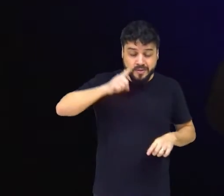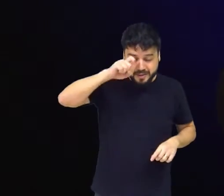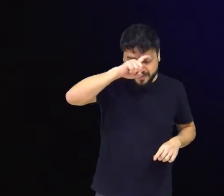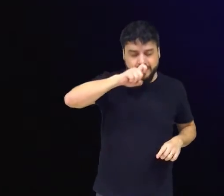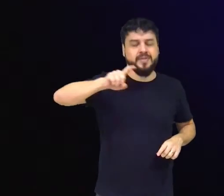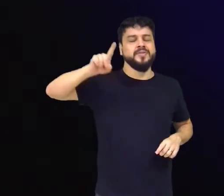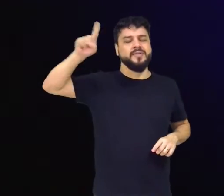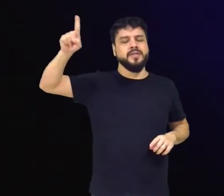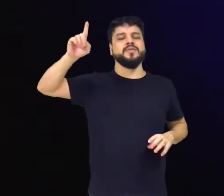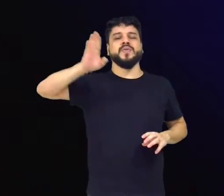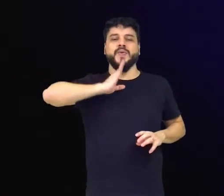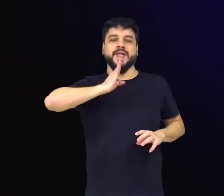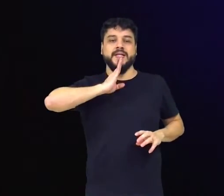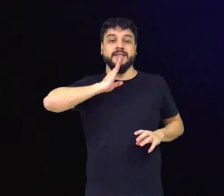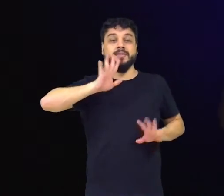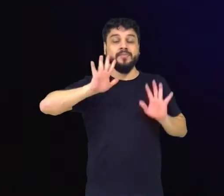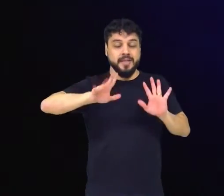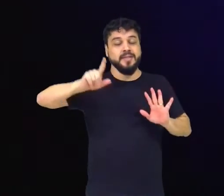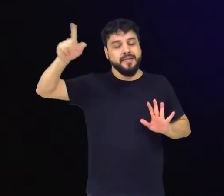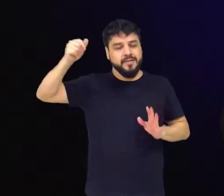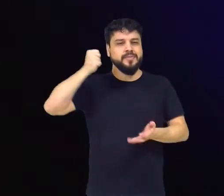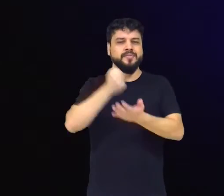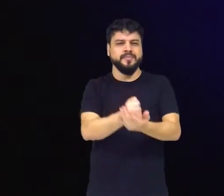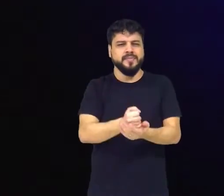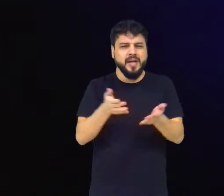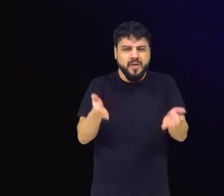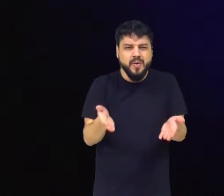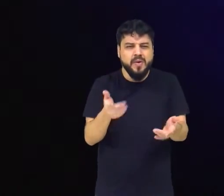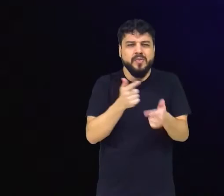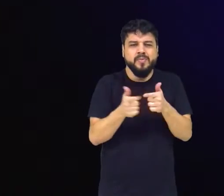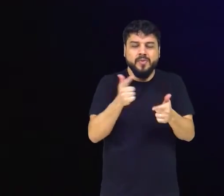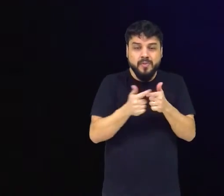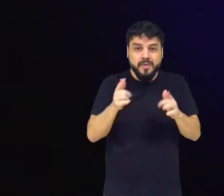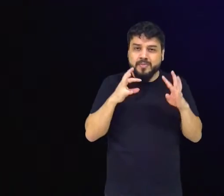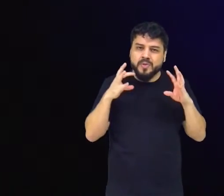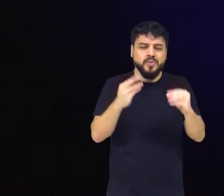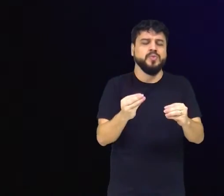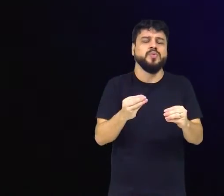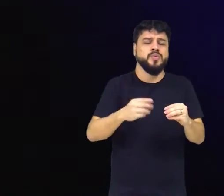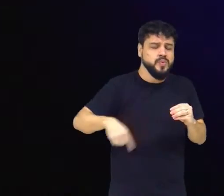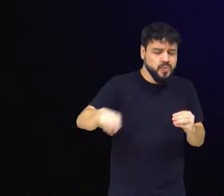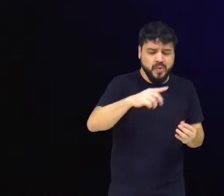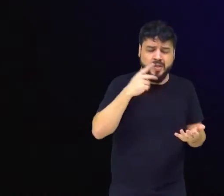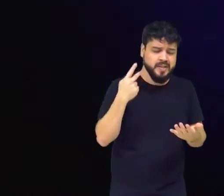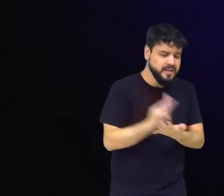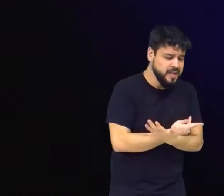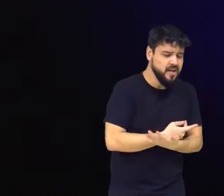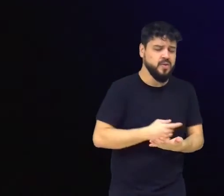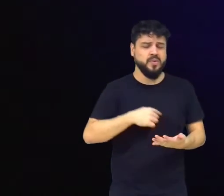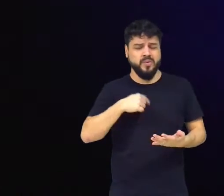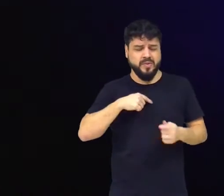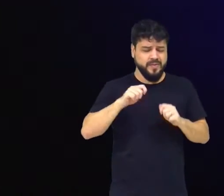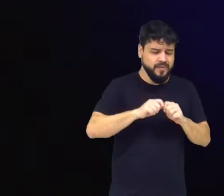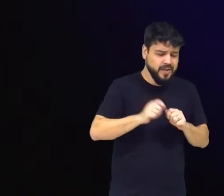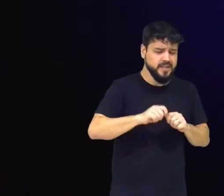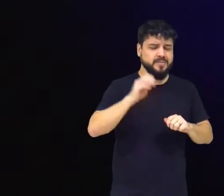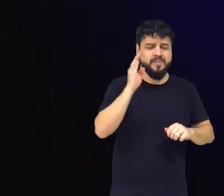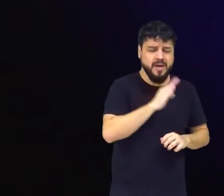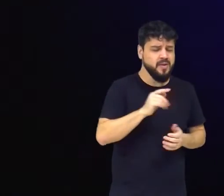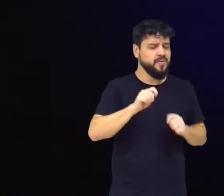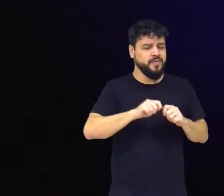seja, todas essas calamidades que nos assolam por conta das nossas milícias contra Deus terão seu fim.